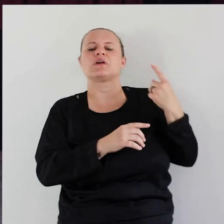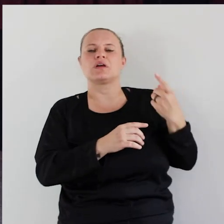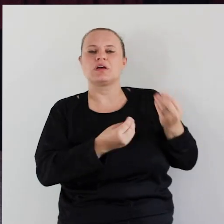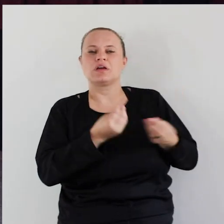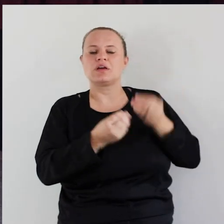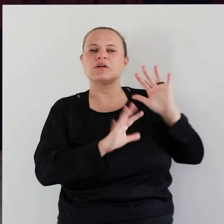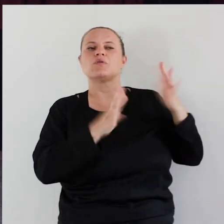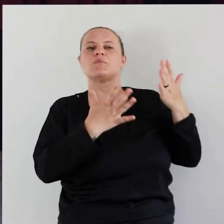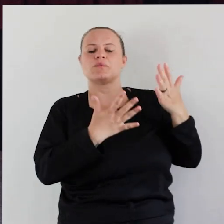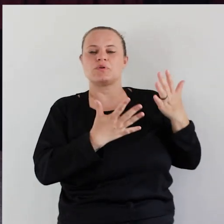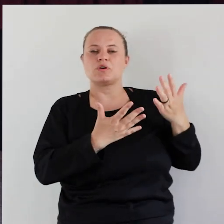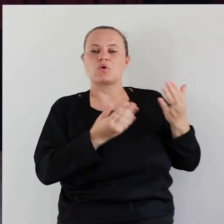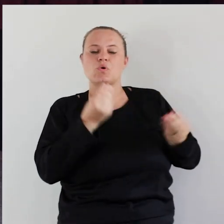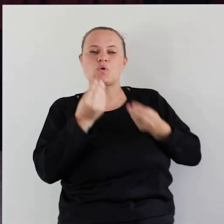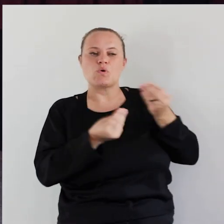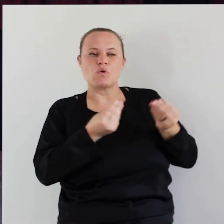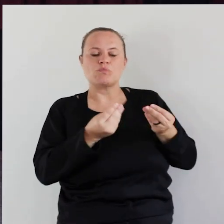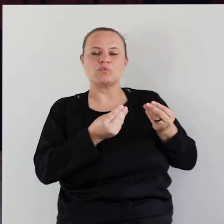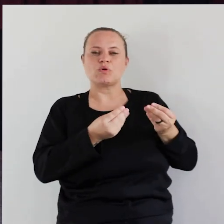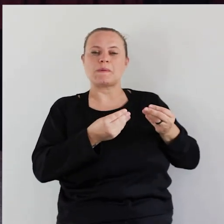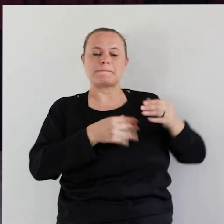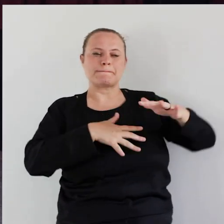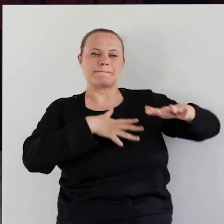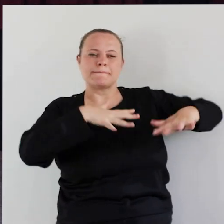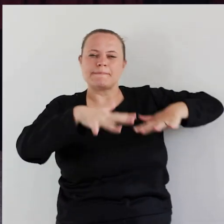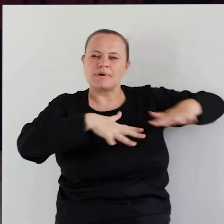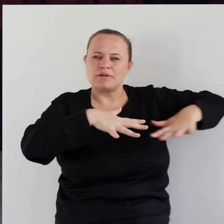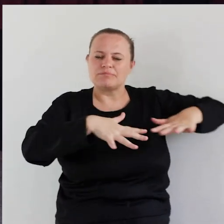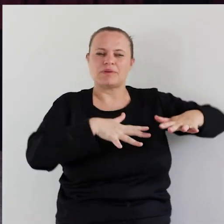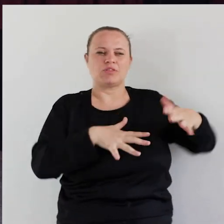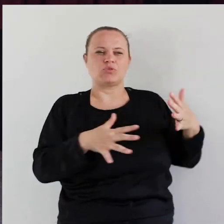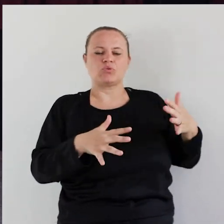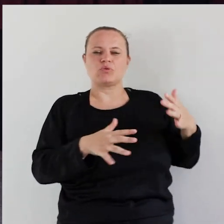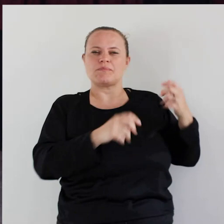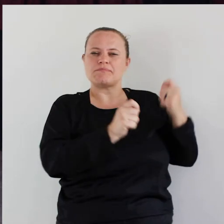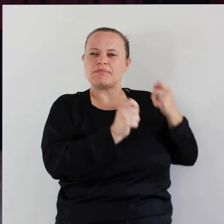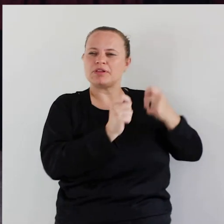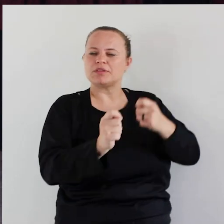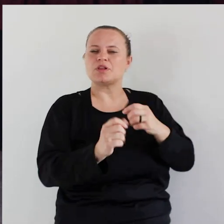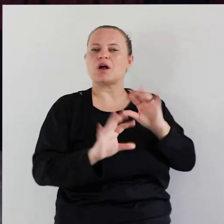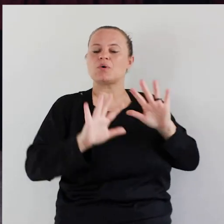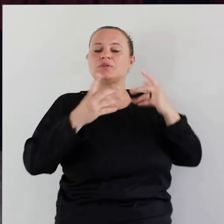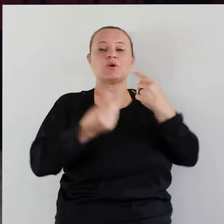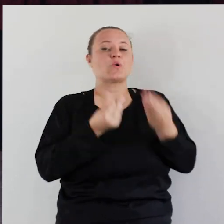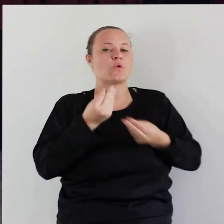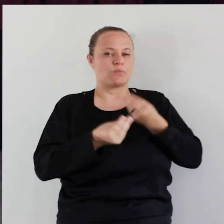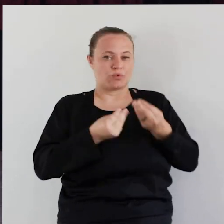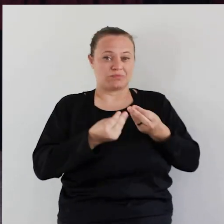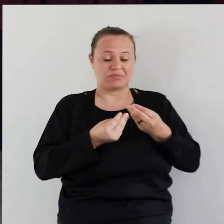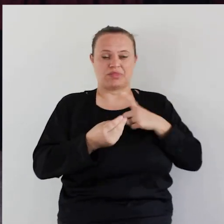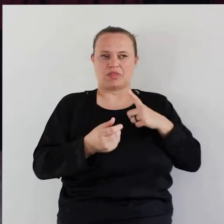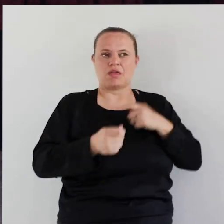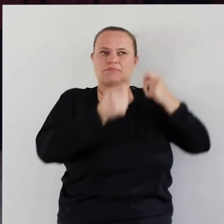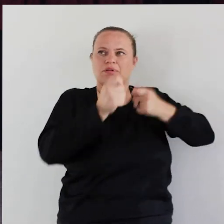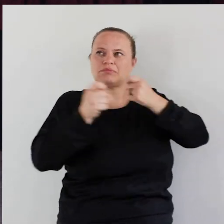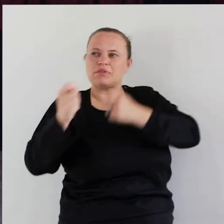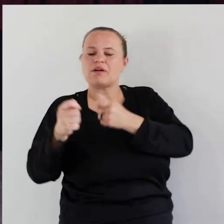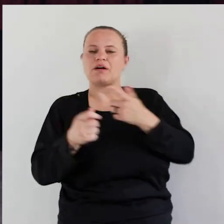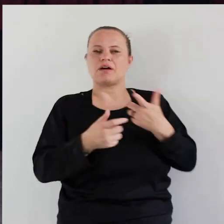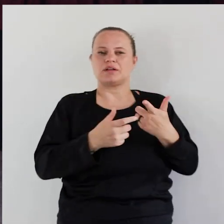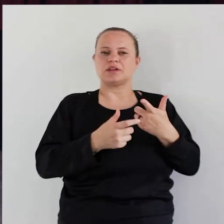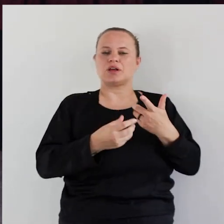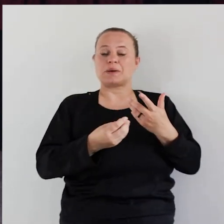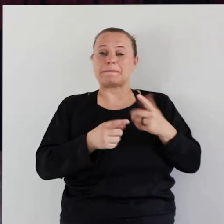movimento cultural, a nossa ideia de ver de que maneira as articulações acontecem, desde